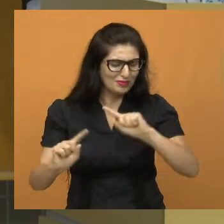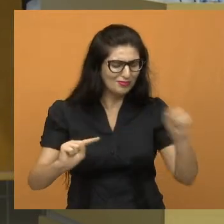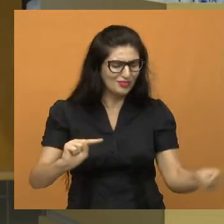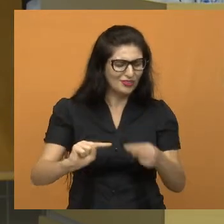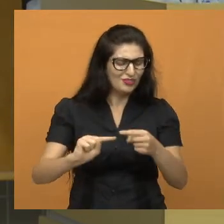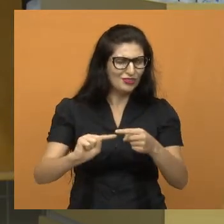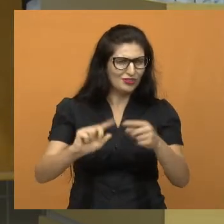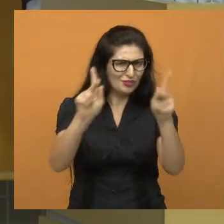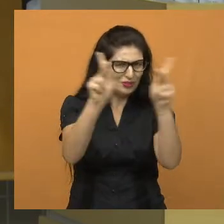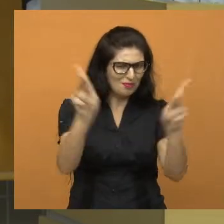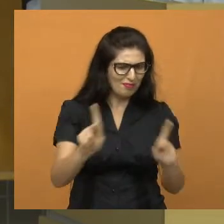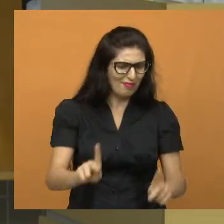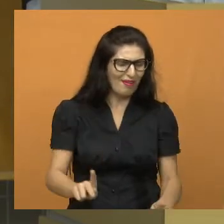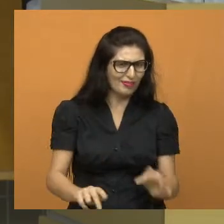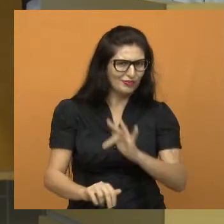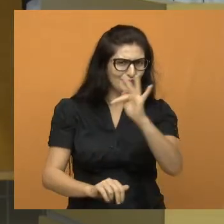pacificadoras.